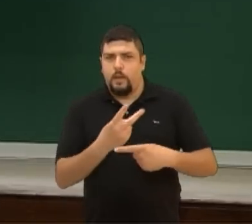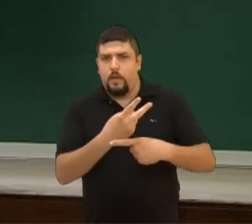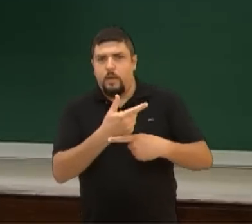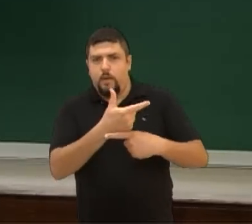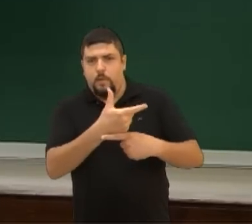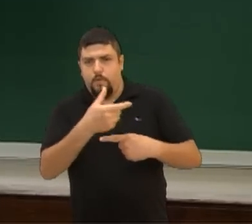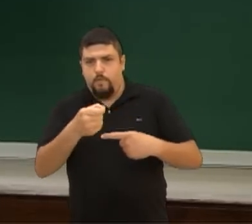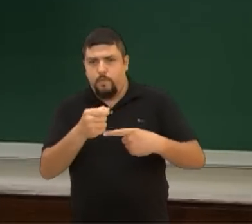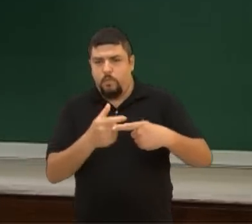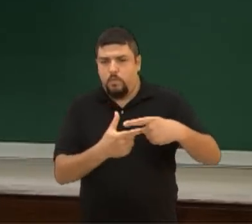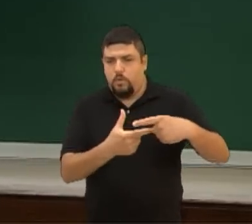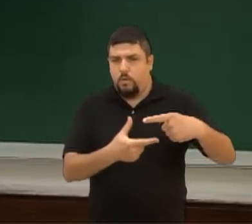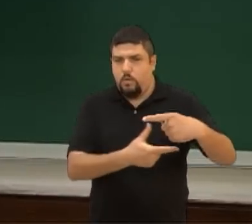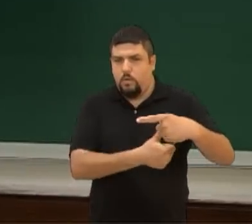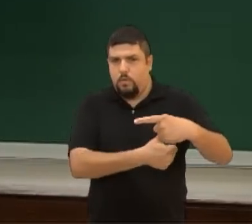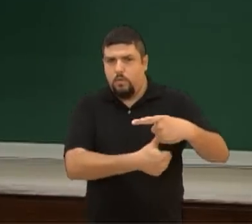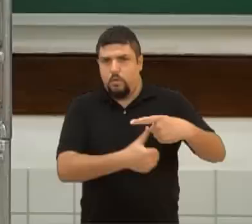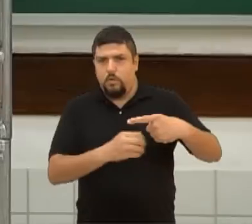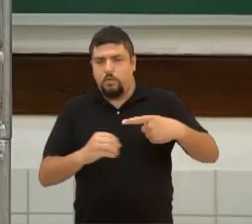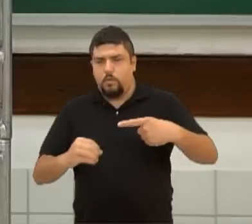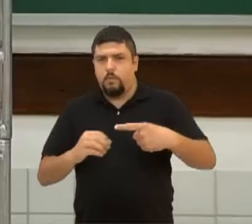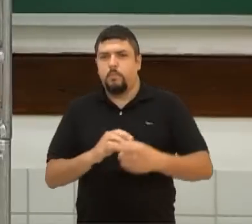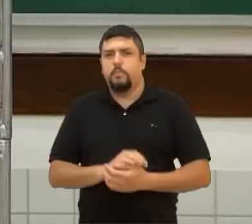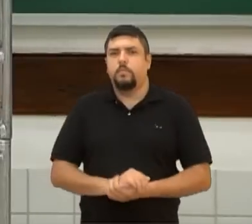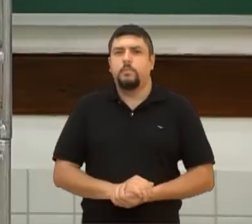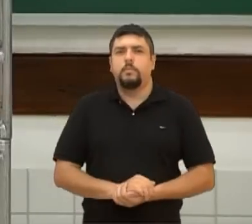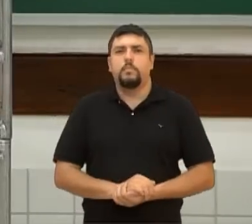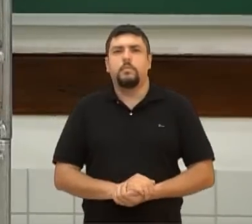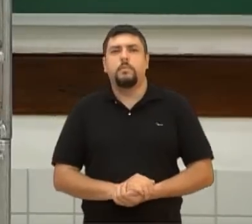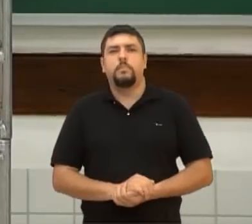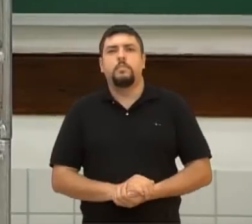ficar direto a porcentagem, 20%.